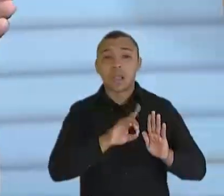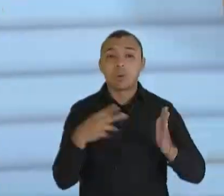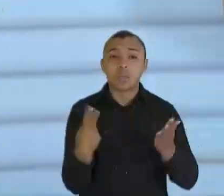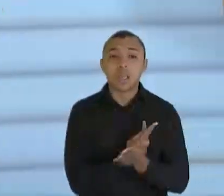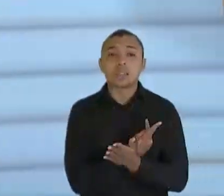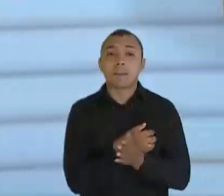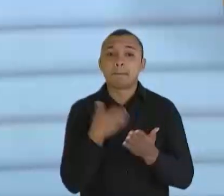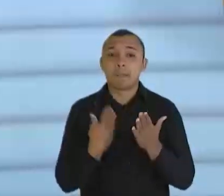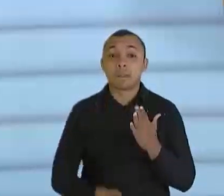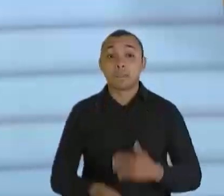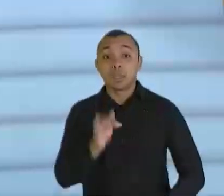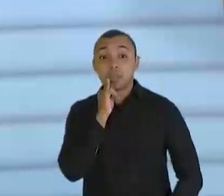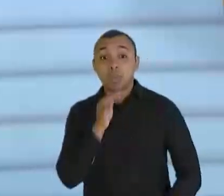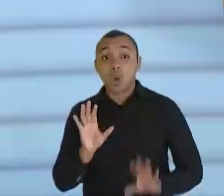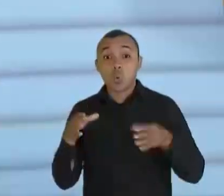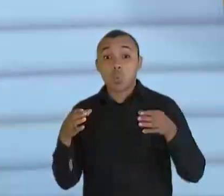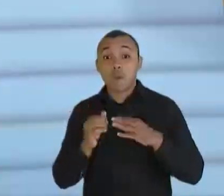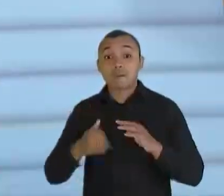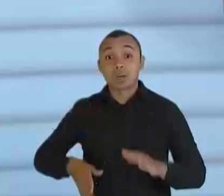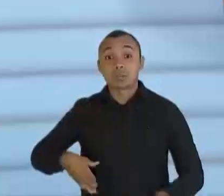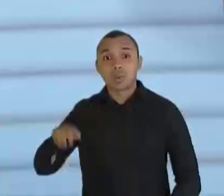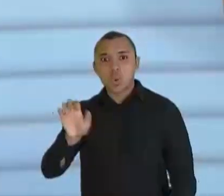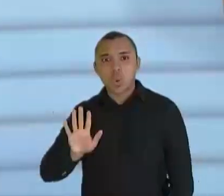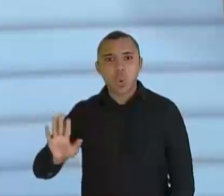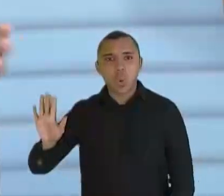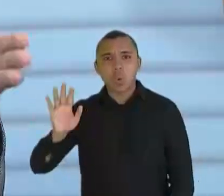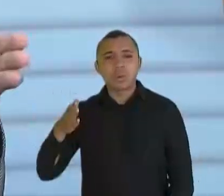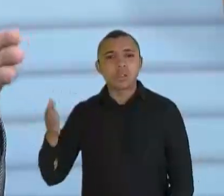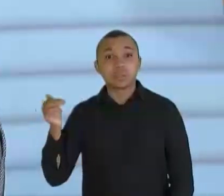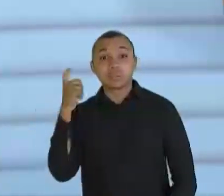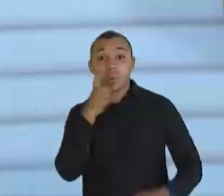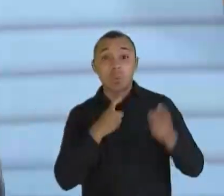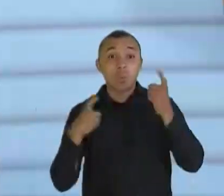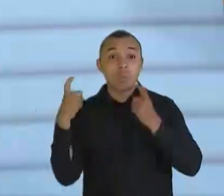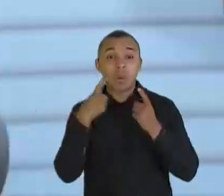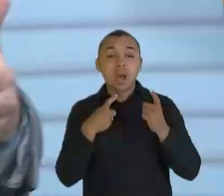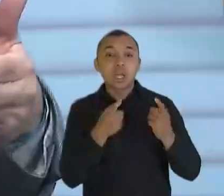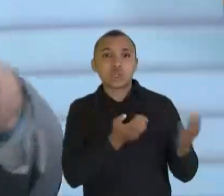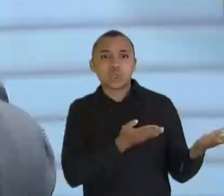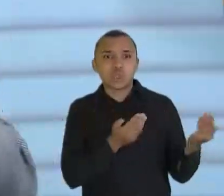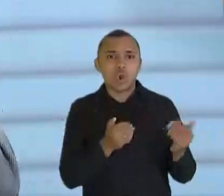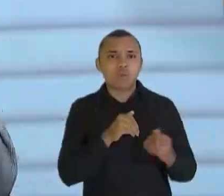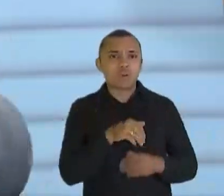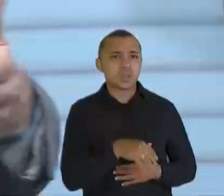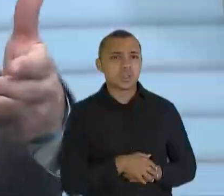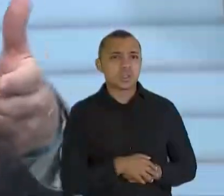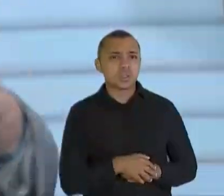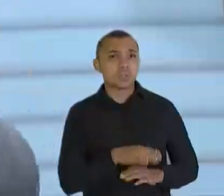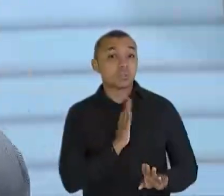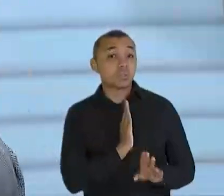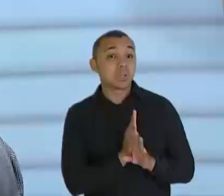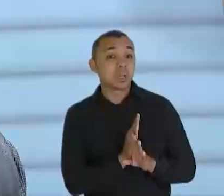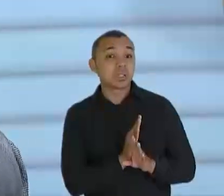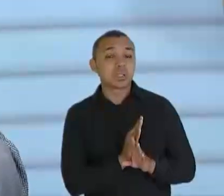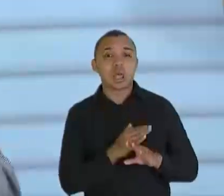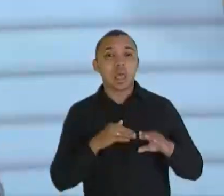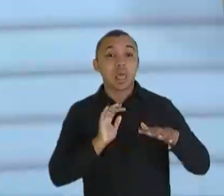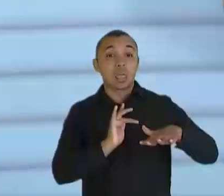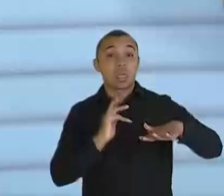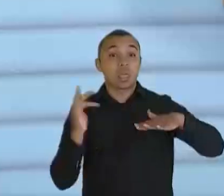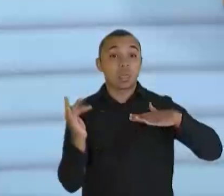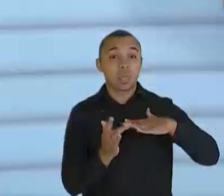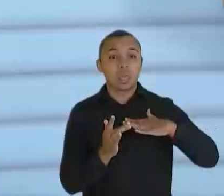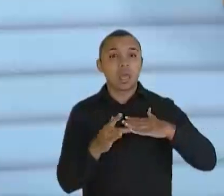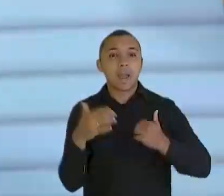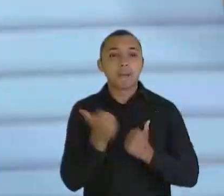parte dos criminólogos europeus estão preocupados com o recrutamento de jovens por redes da subcultura digital para o